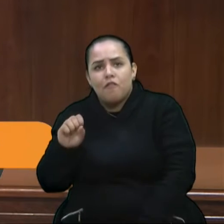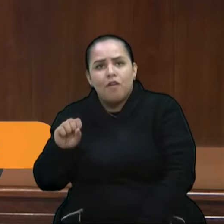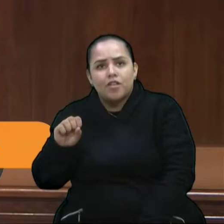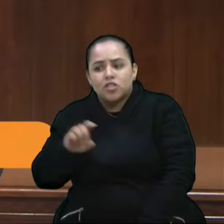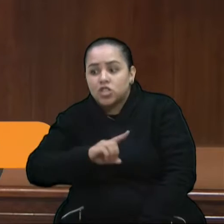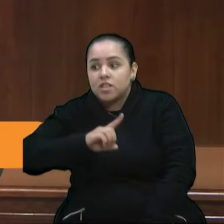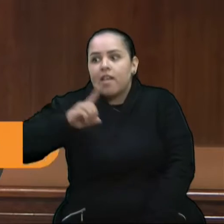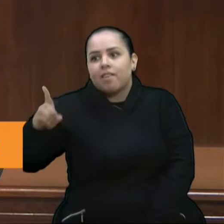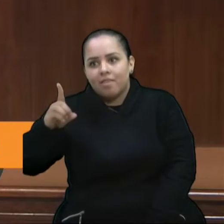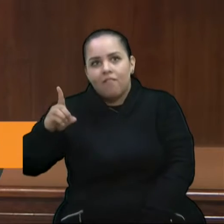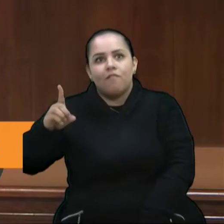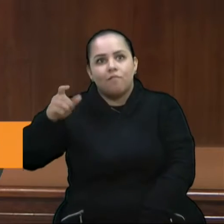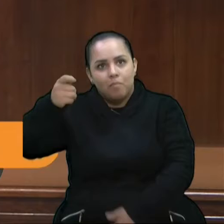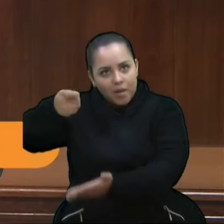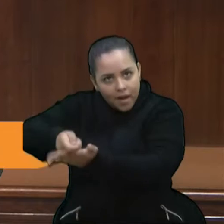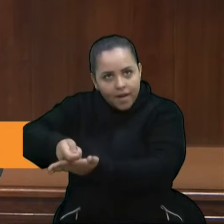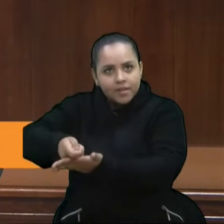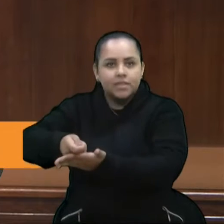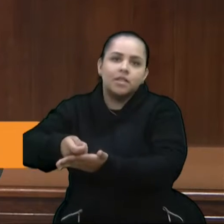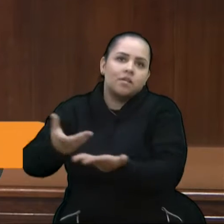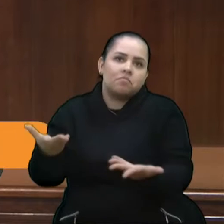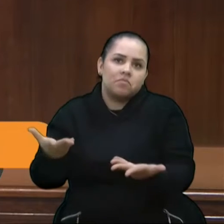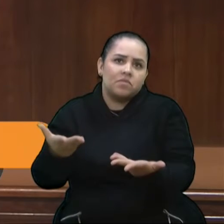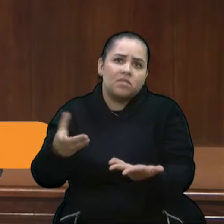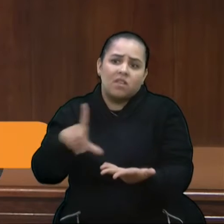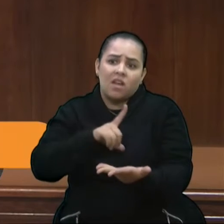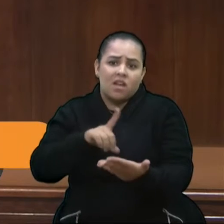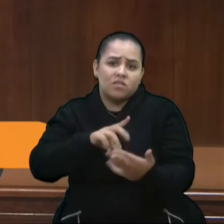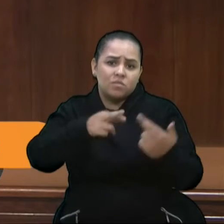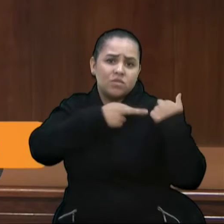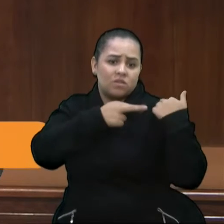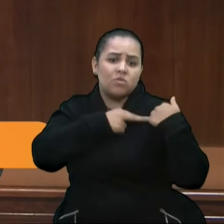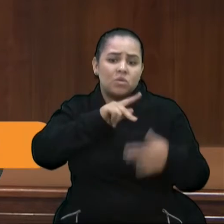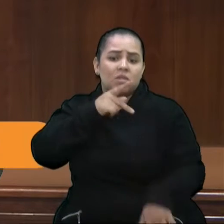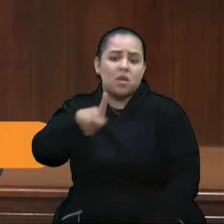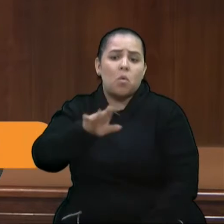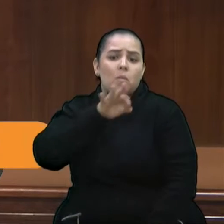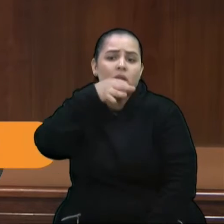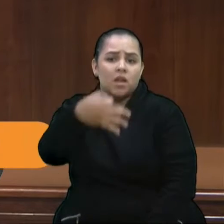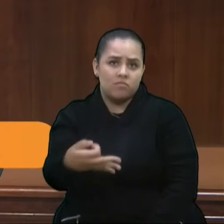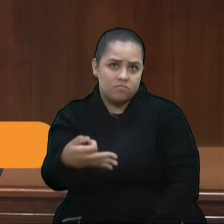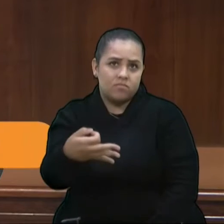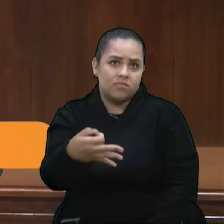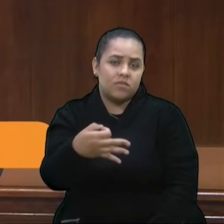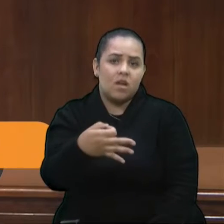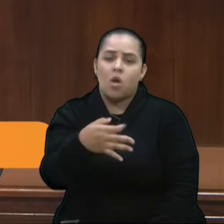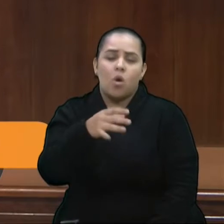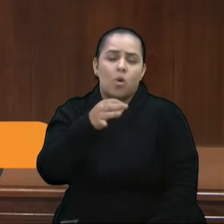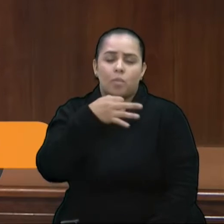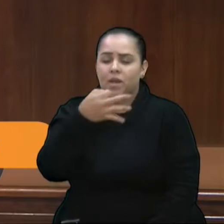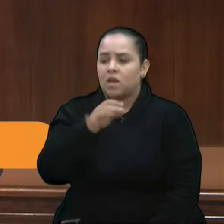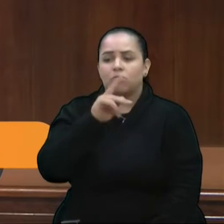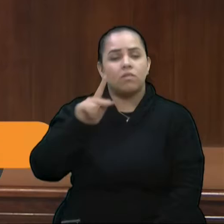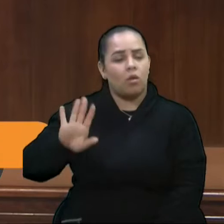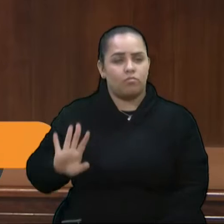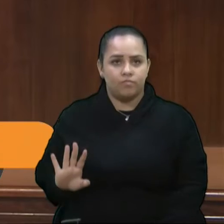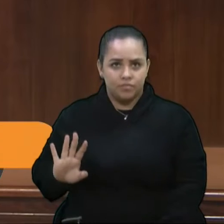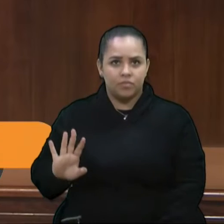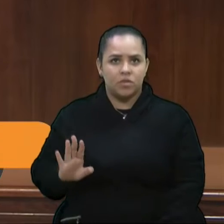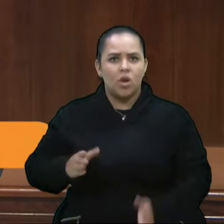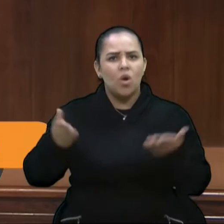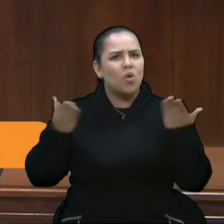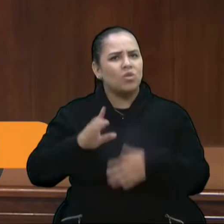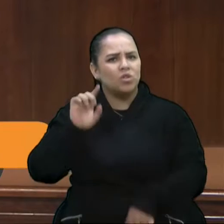tem a responsabilidade do apontamento da sua opinião. Opinião de Alexandre Garcia e tal parecida. Hoje você